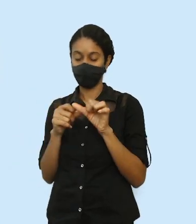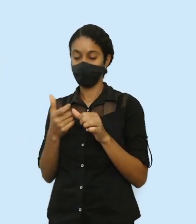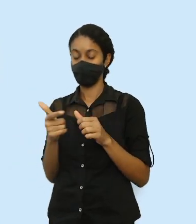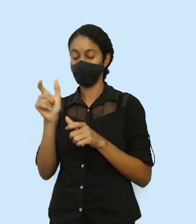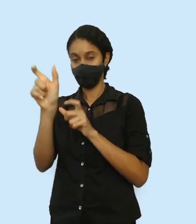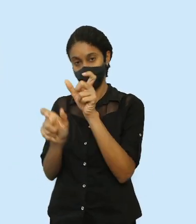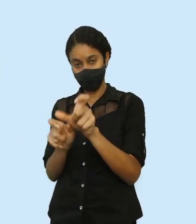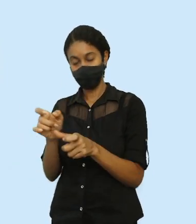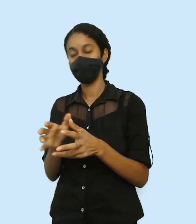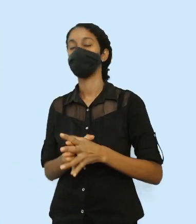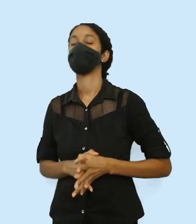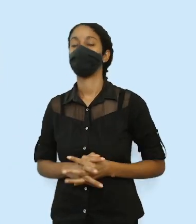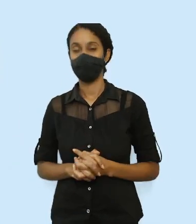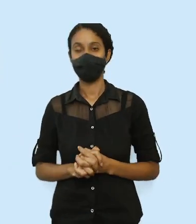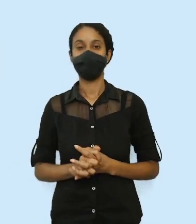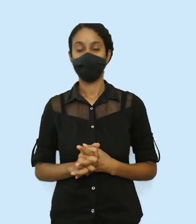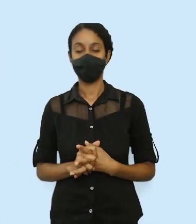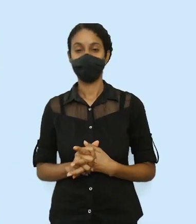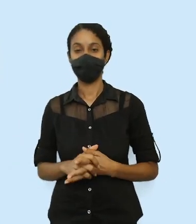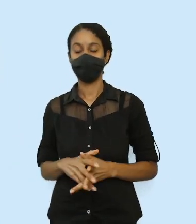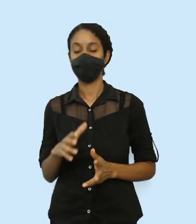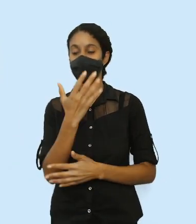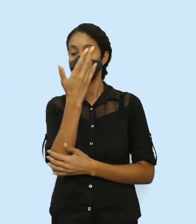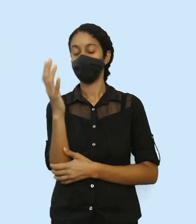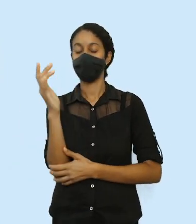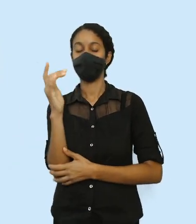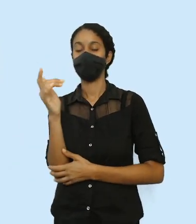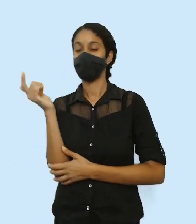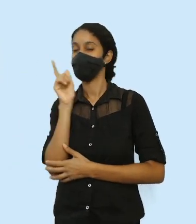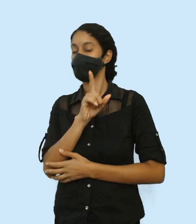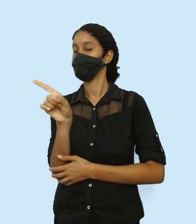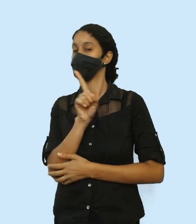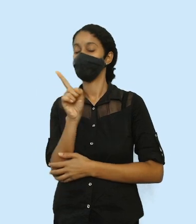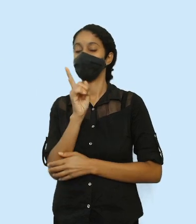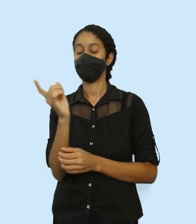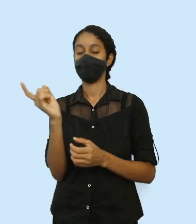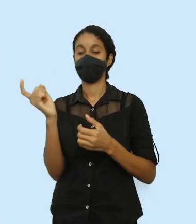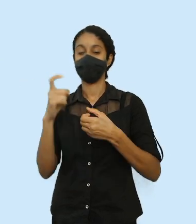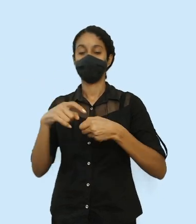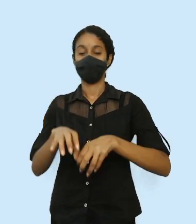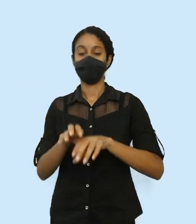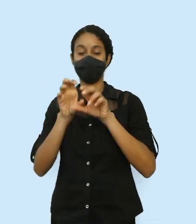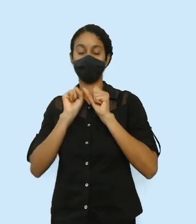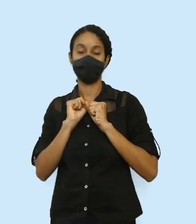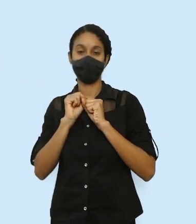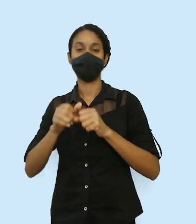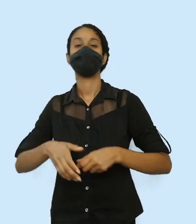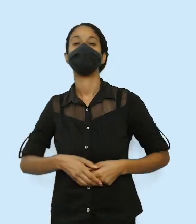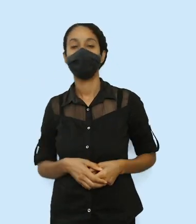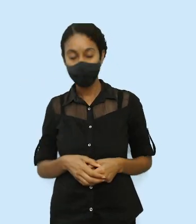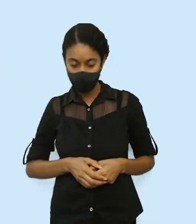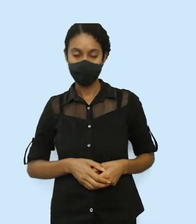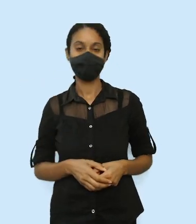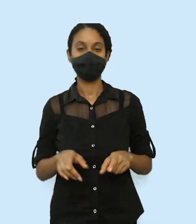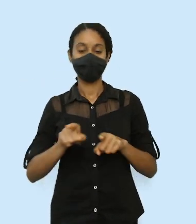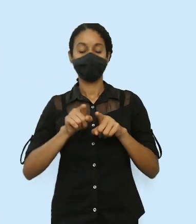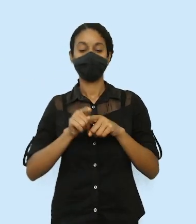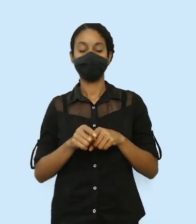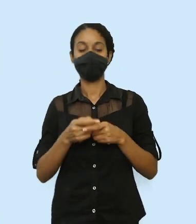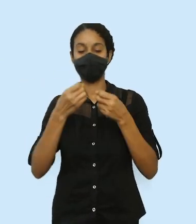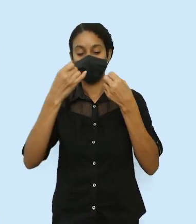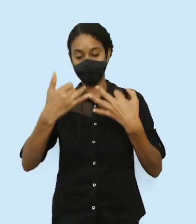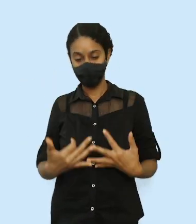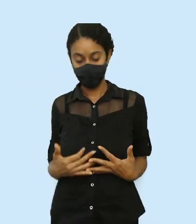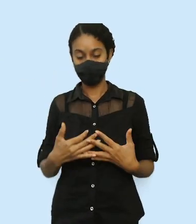outra, em um outro formato que a natureza não consegue trazer de volta para si, mas também fala da exploração do